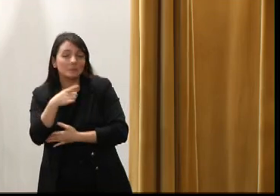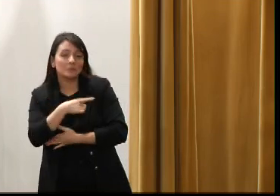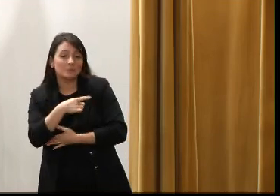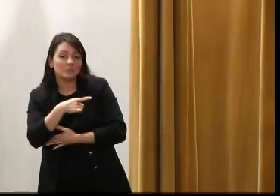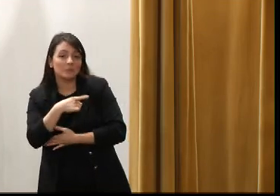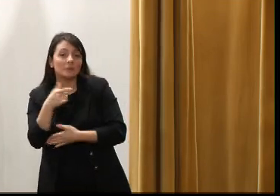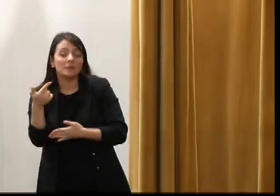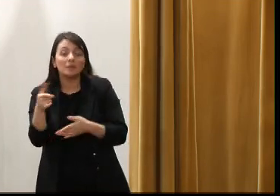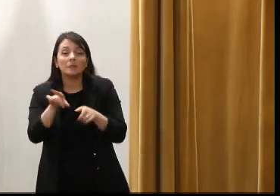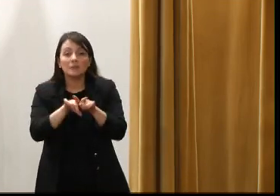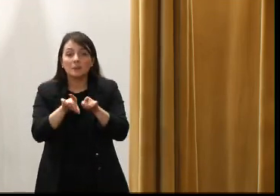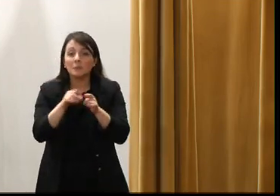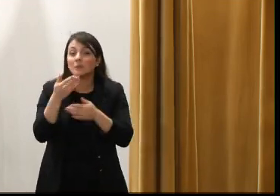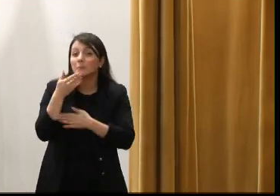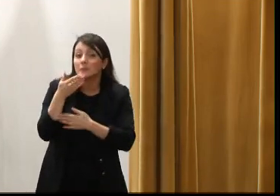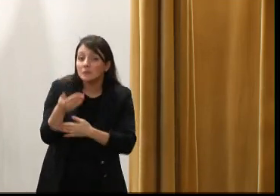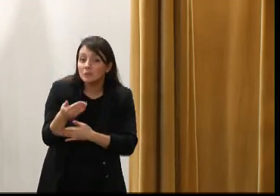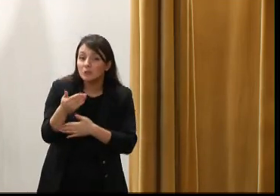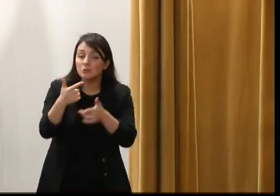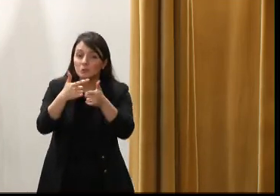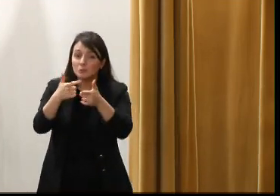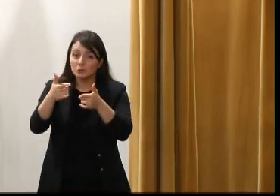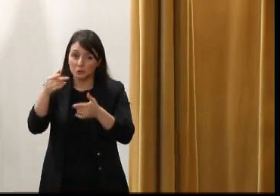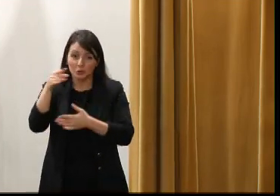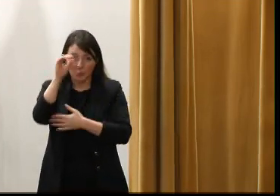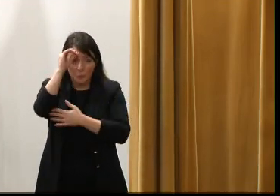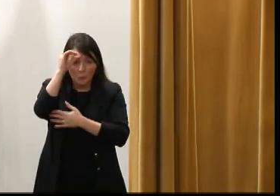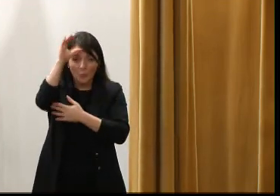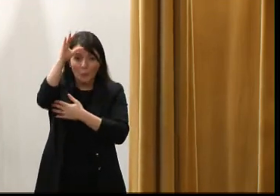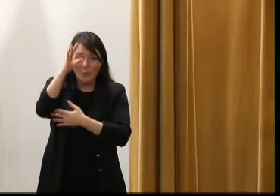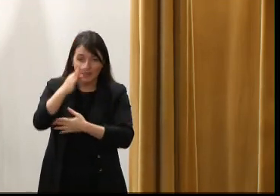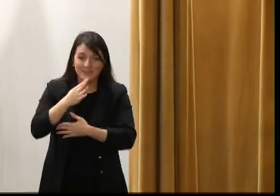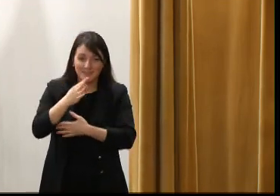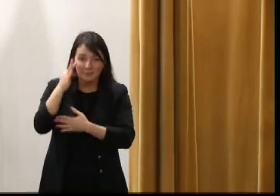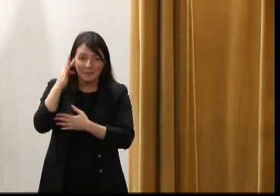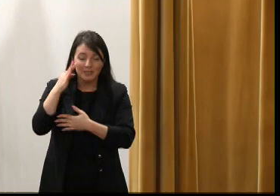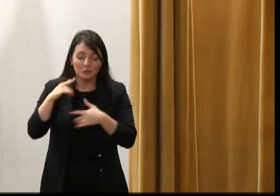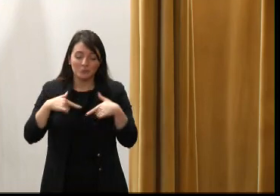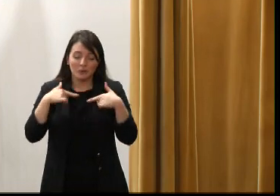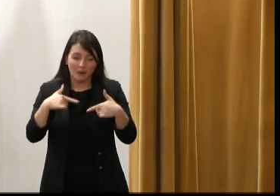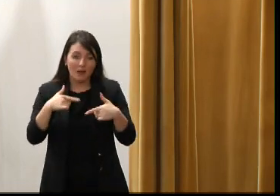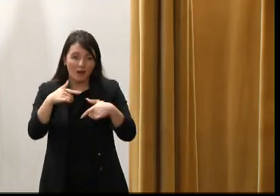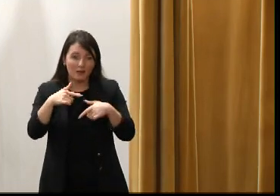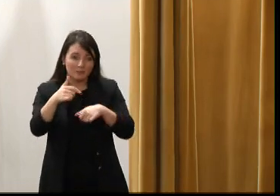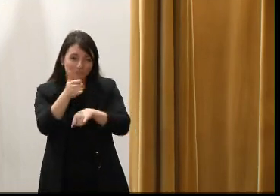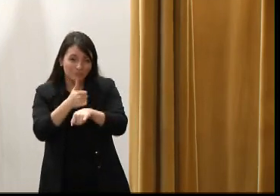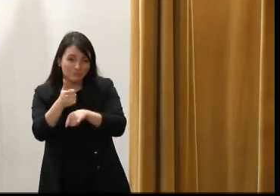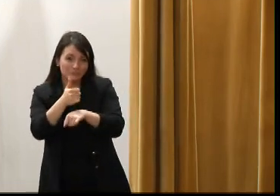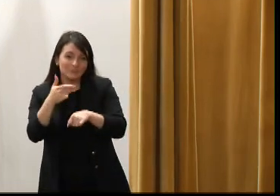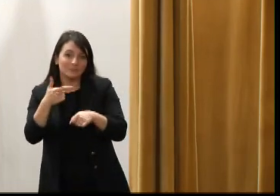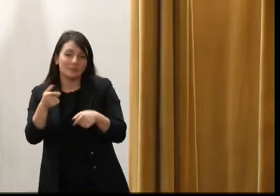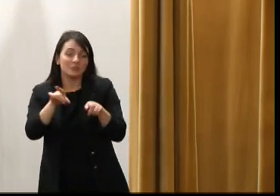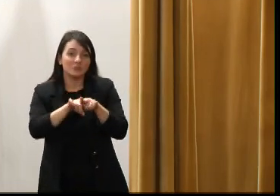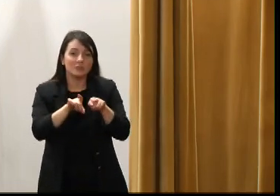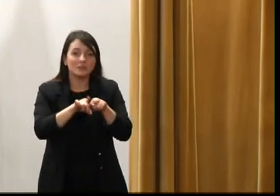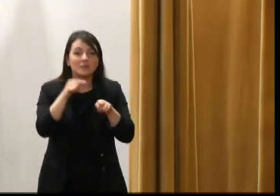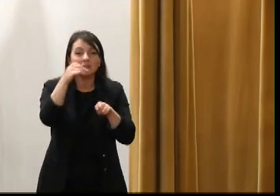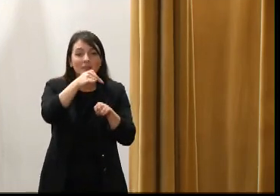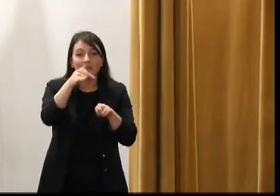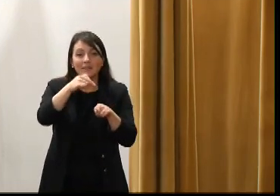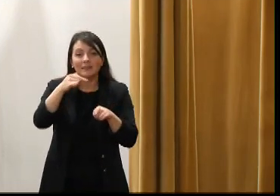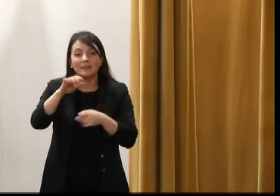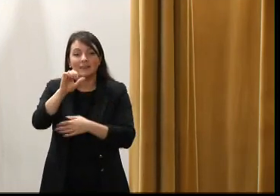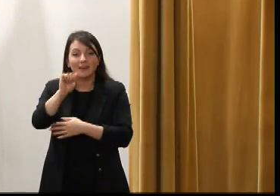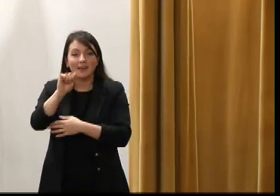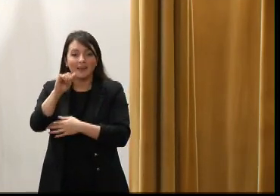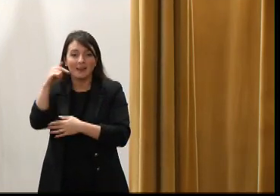nosso pedido de dividirem o conhecimento que possuem em sua área de atuação, seja na academia, seja na área pública